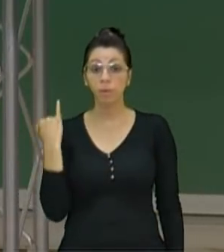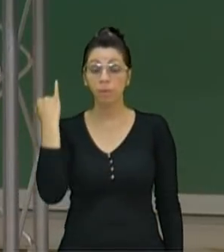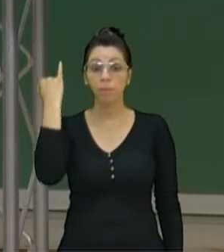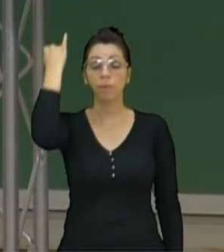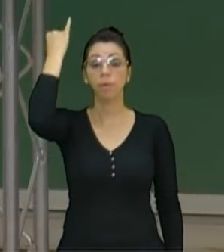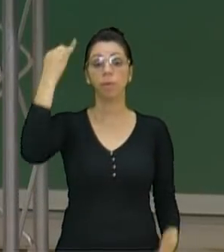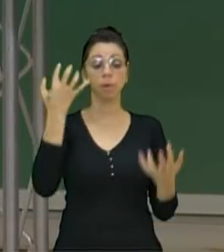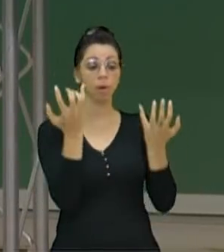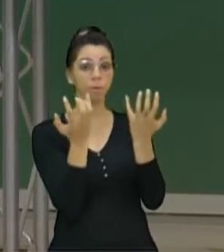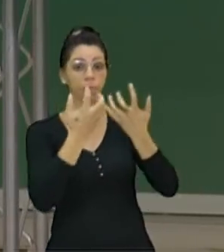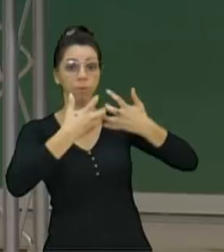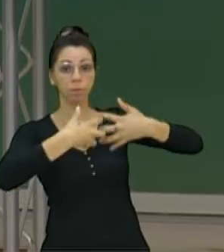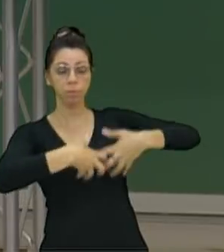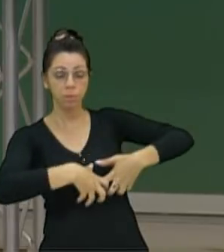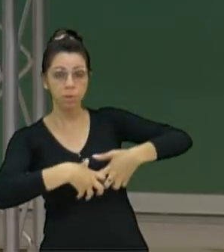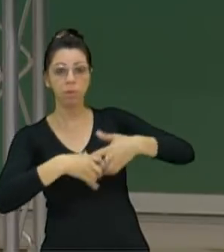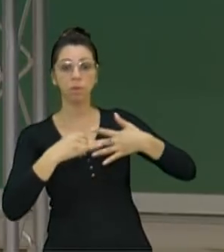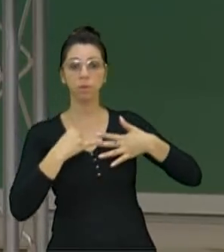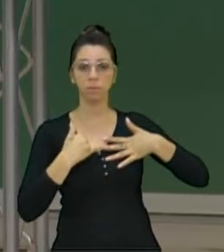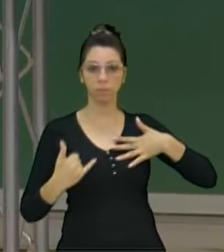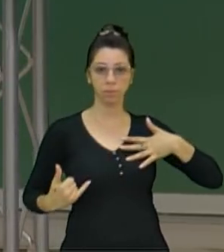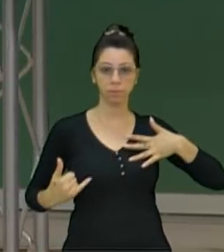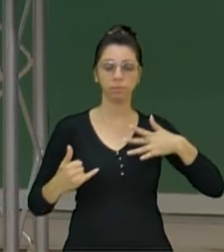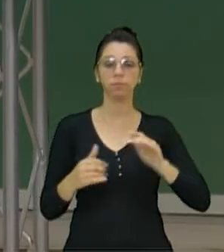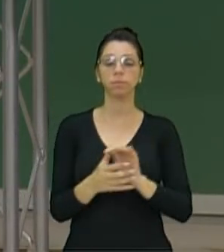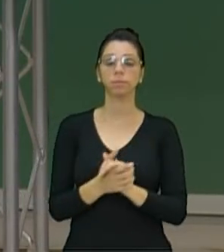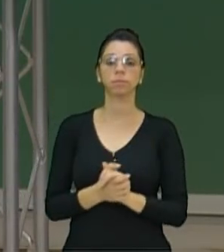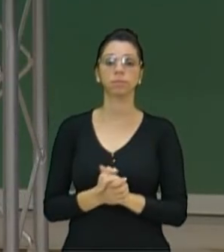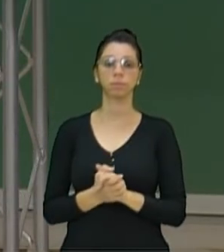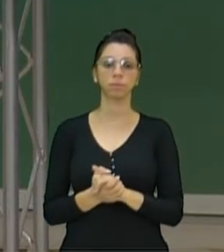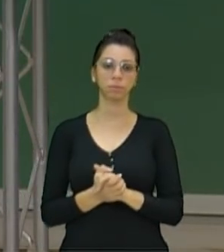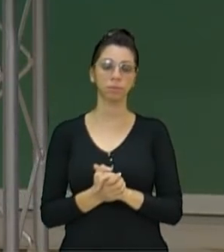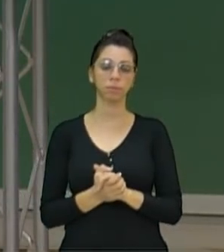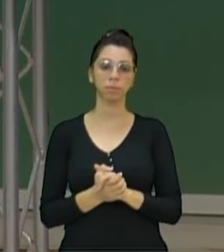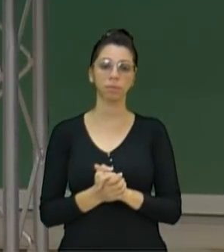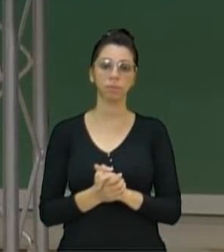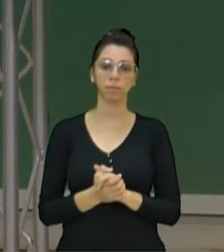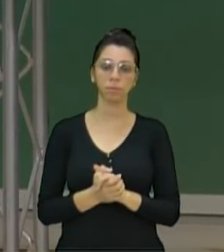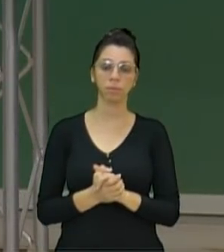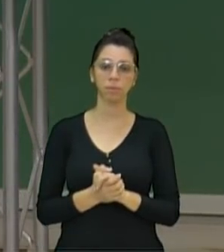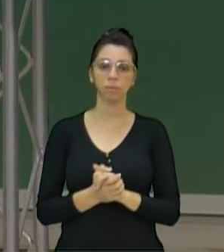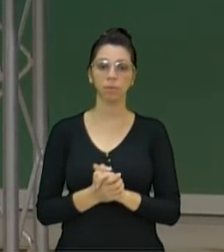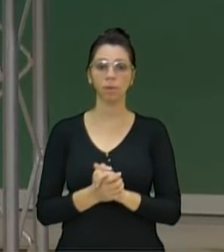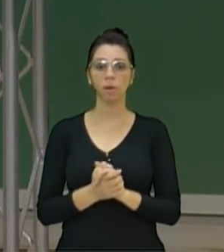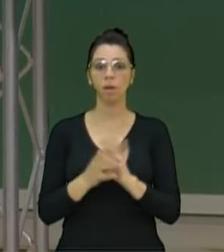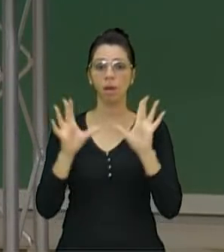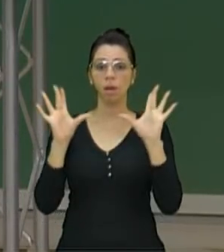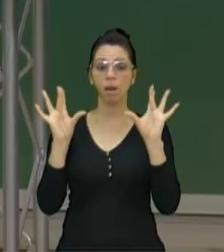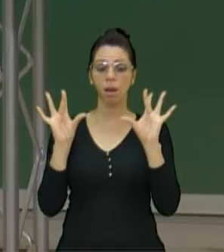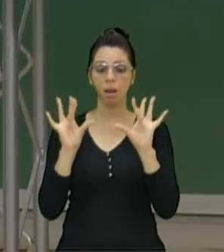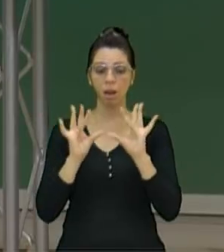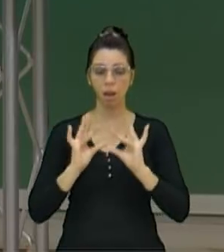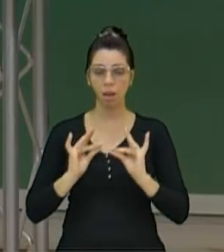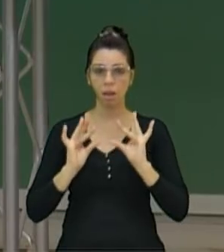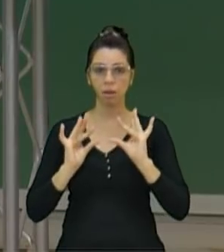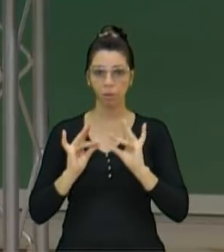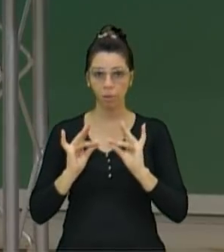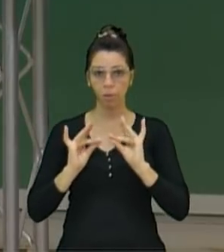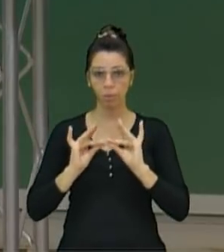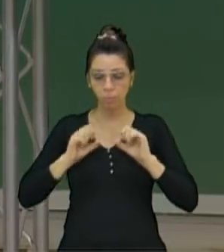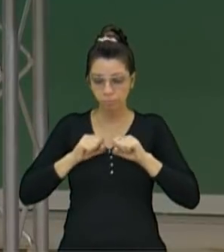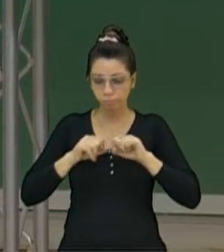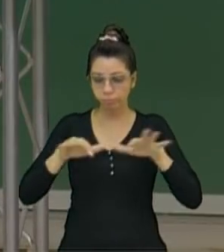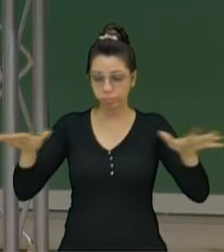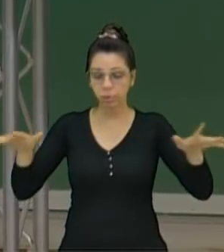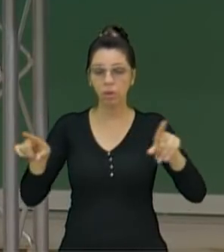a função do sistema linfático é justamente drenar, tirar o excesso de líquidos e ajudar